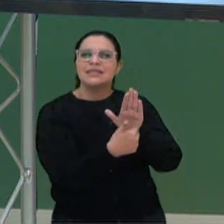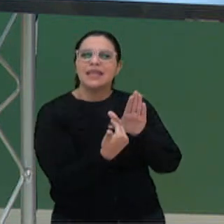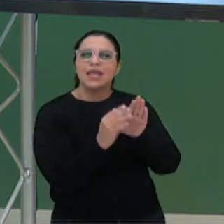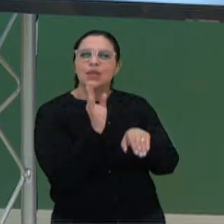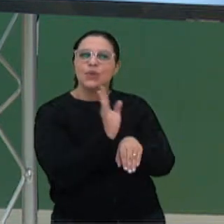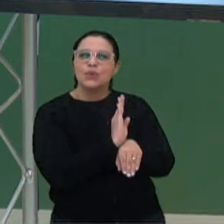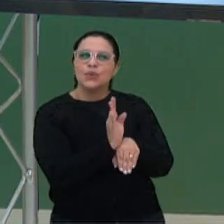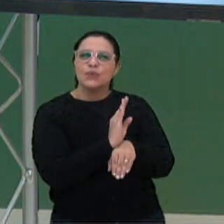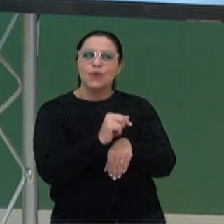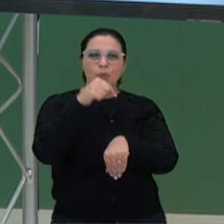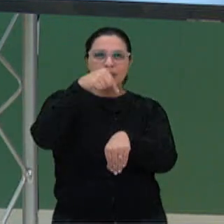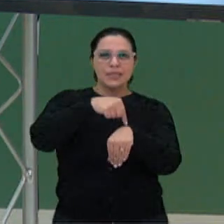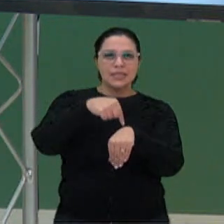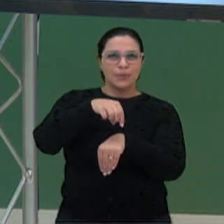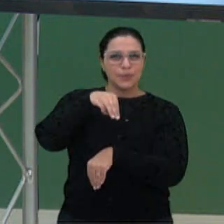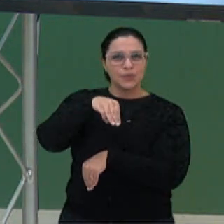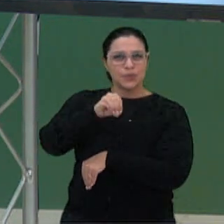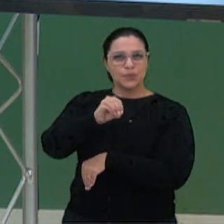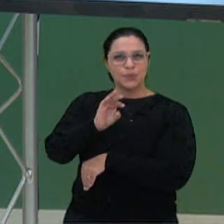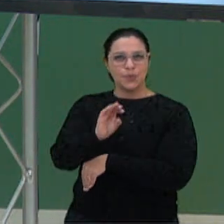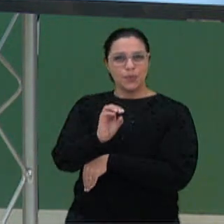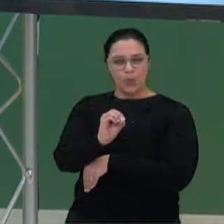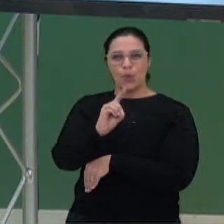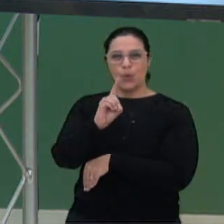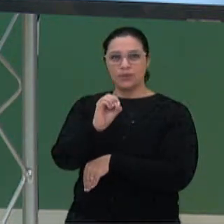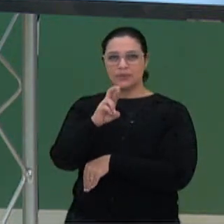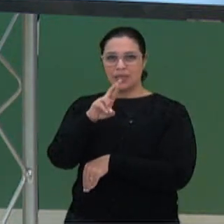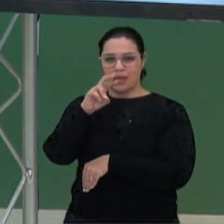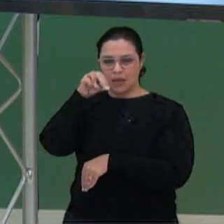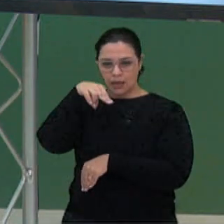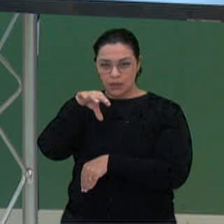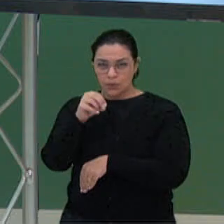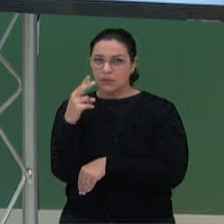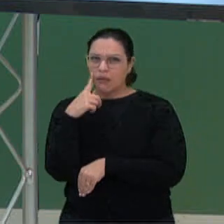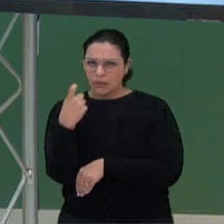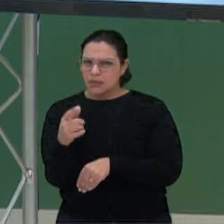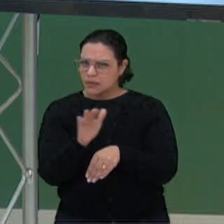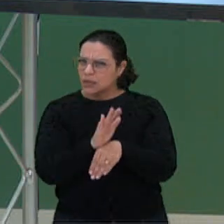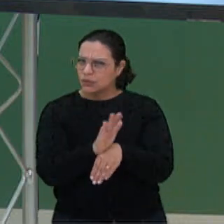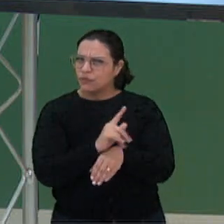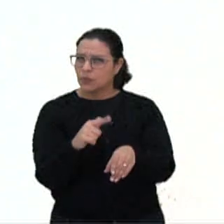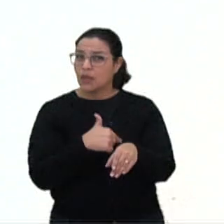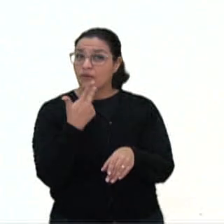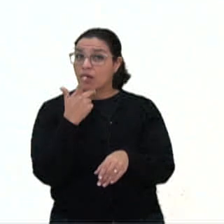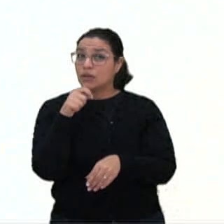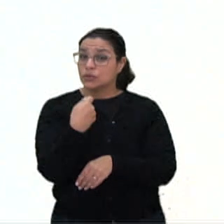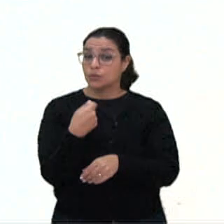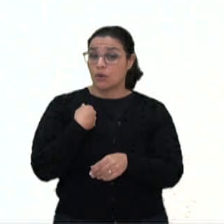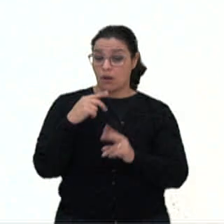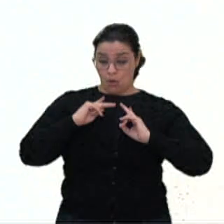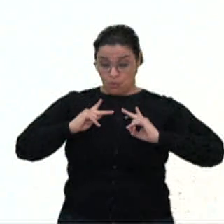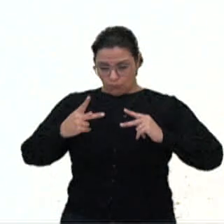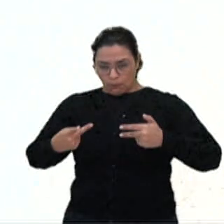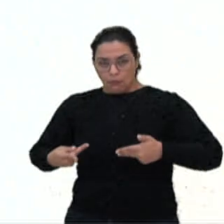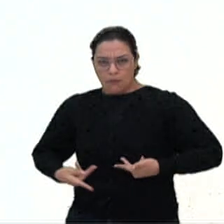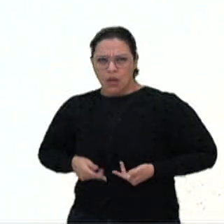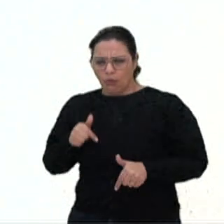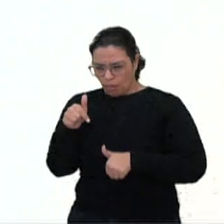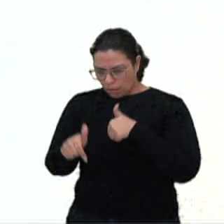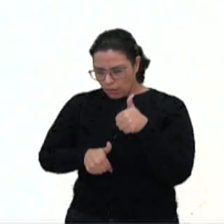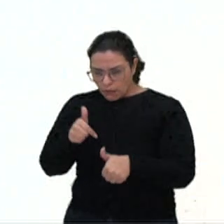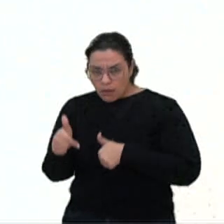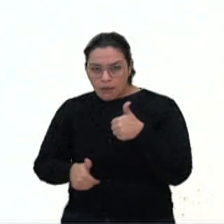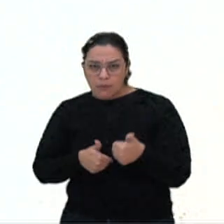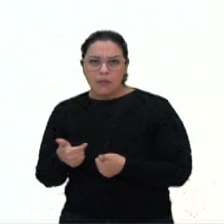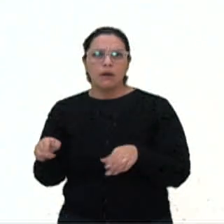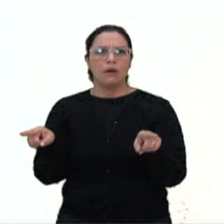vocês assistirem, espero que tenham assistido, porque é bem interessante, ele dá a ideia do quê? De que o ser humano, o trabalhador,